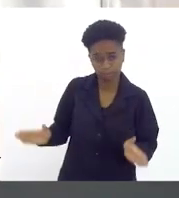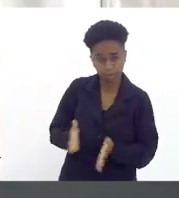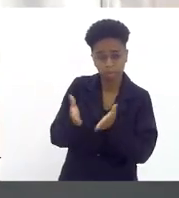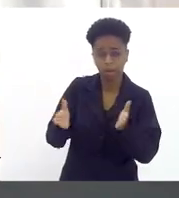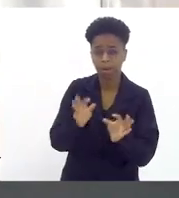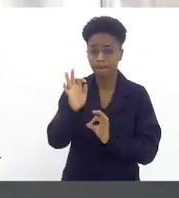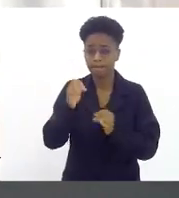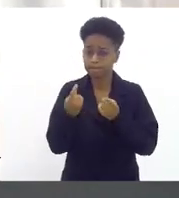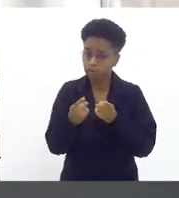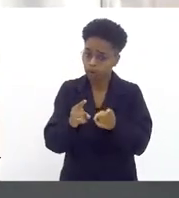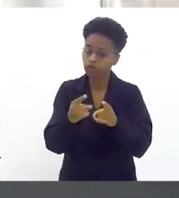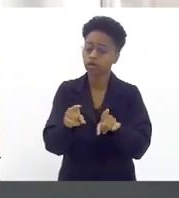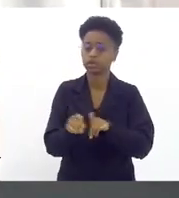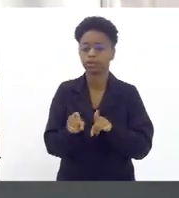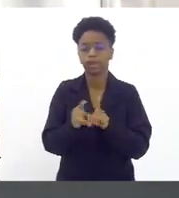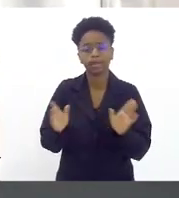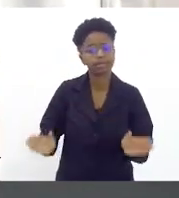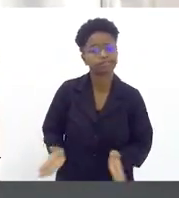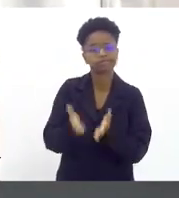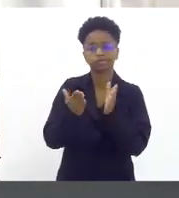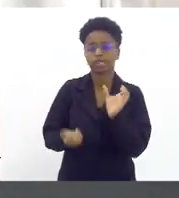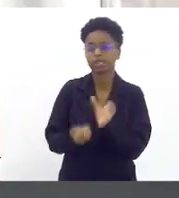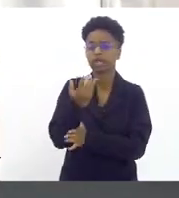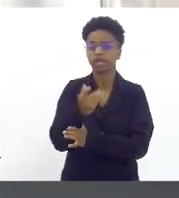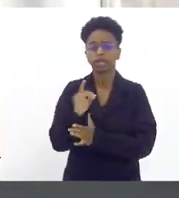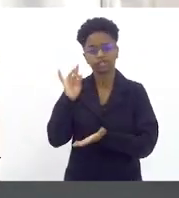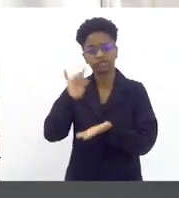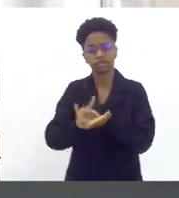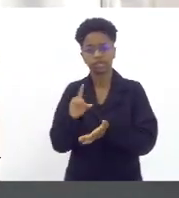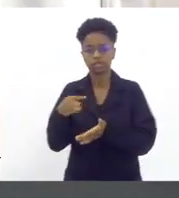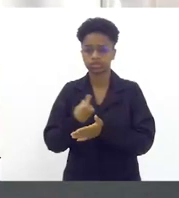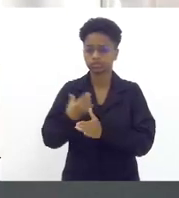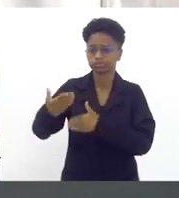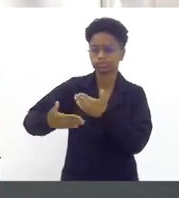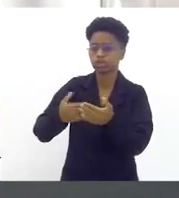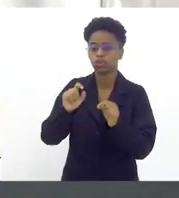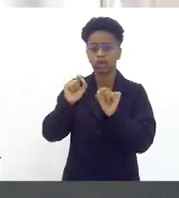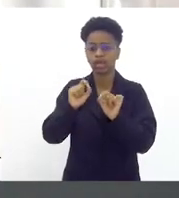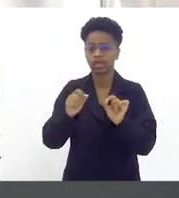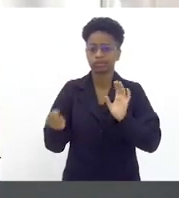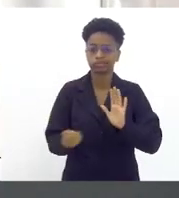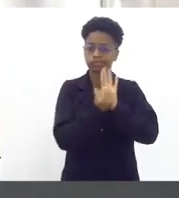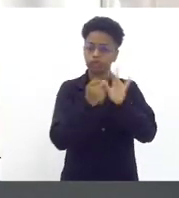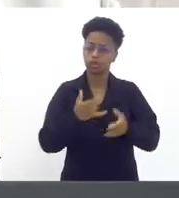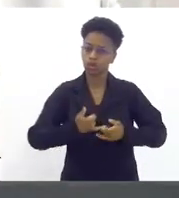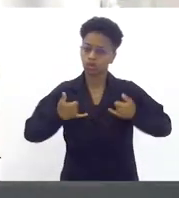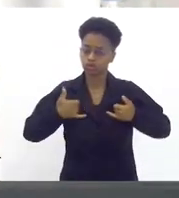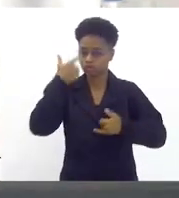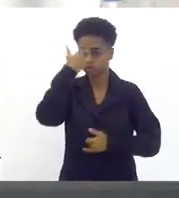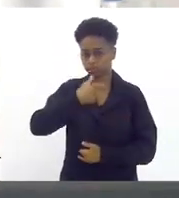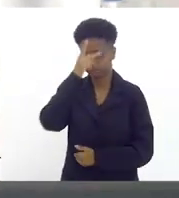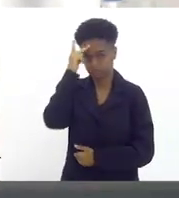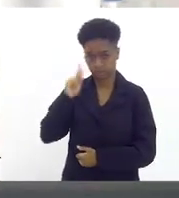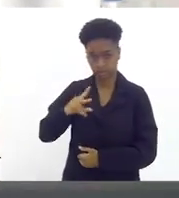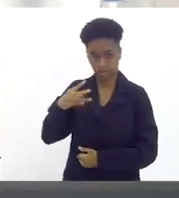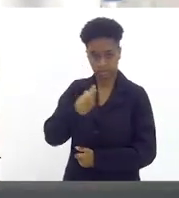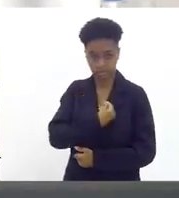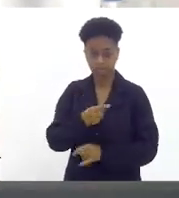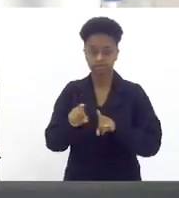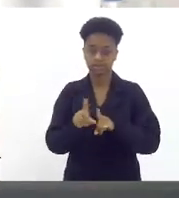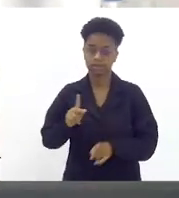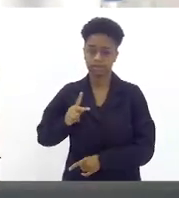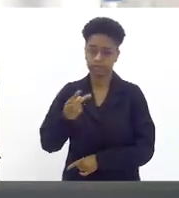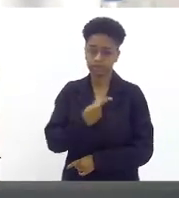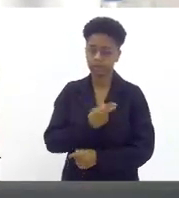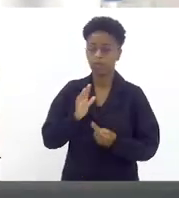e construindo o que, na prática, se materializa no orgulho de ser pessoa transexual e travesti. Quer dizer, a afirmação do orgulho